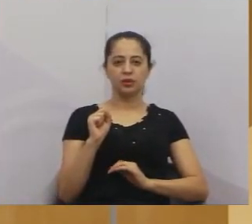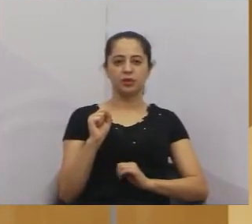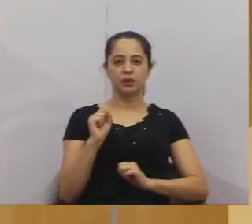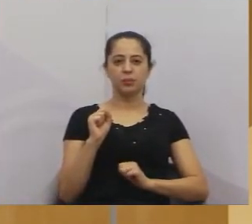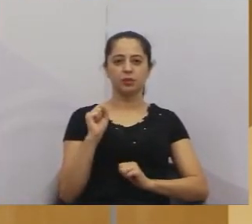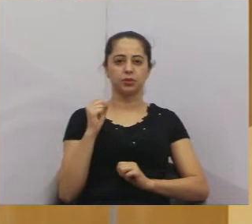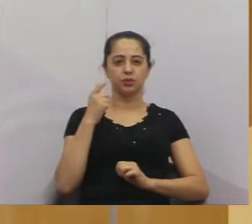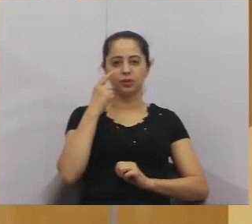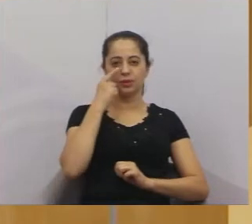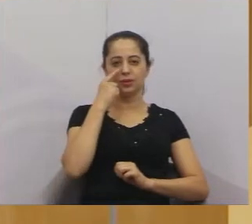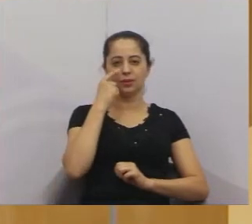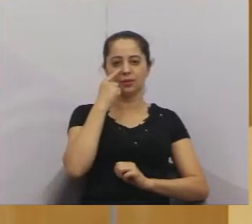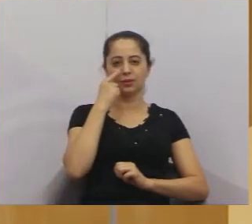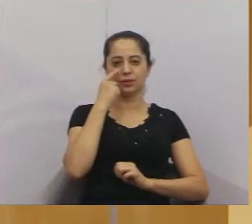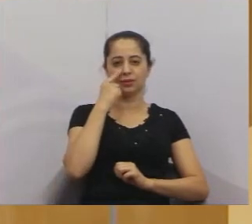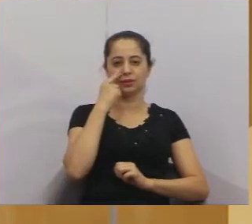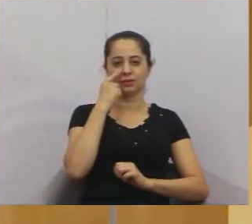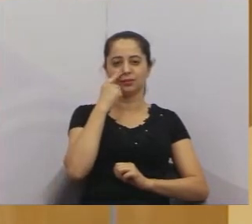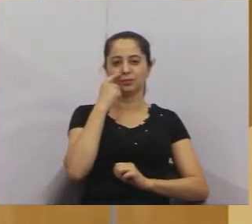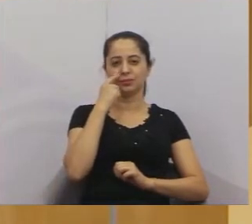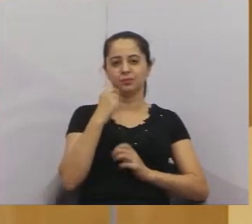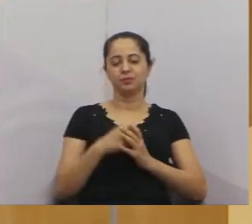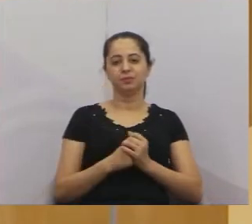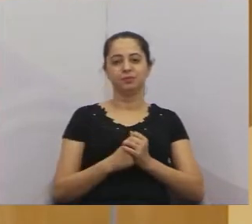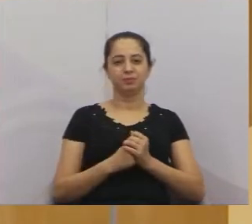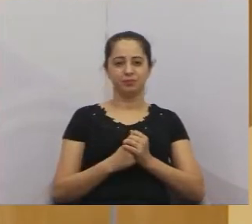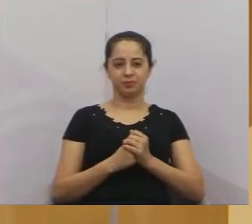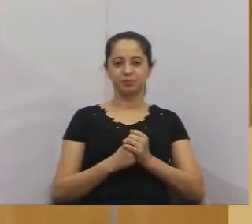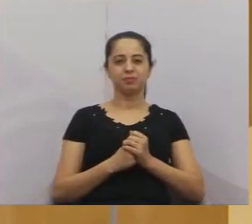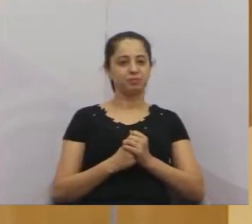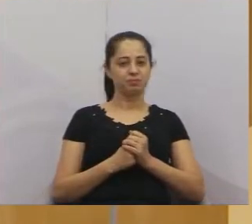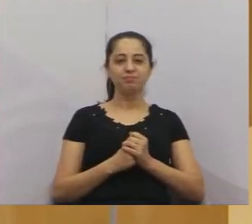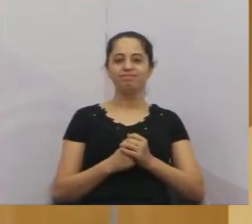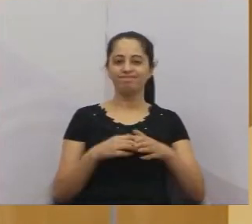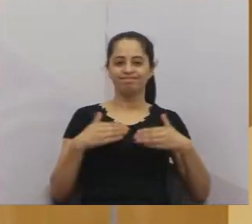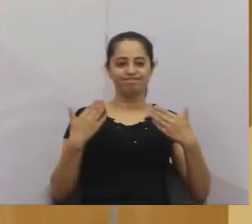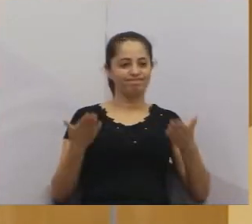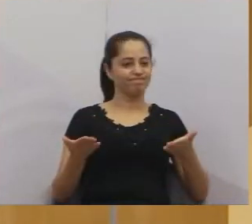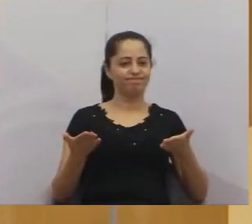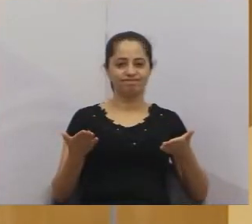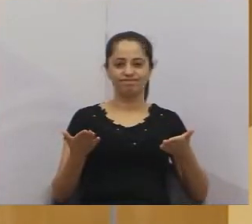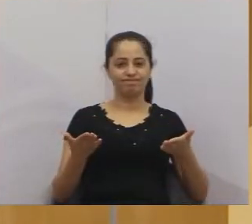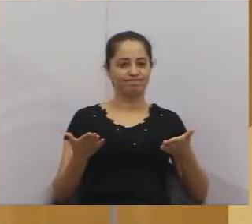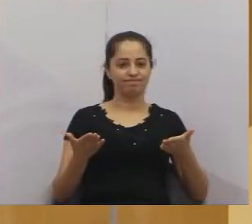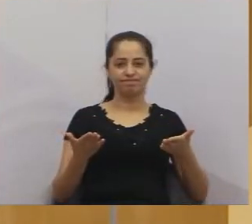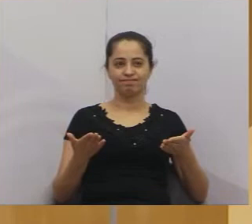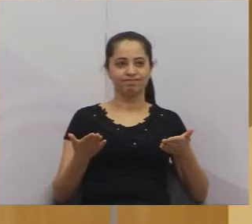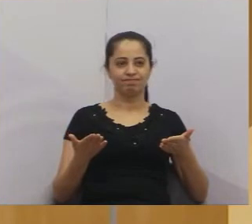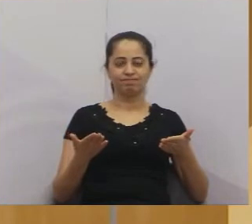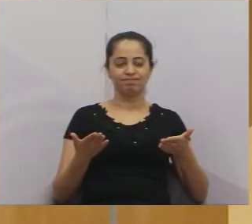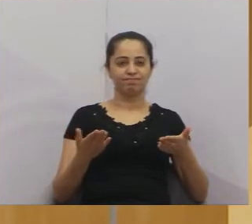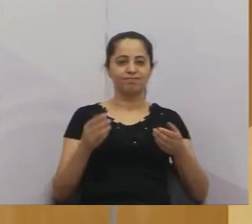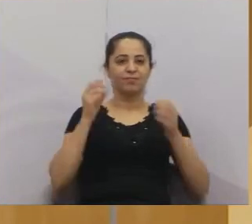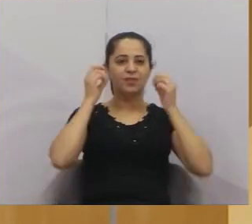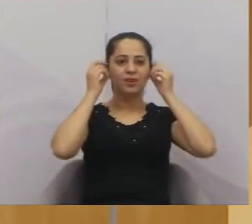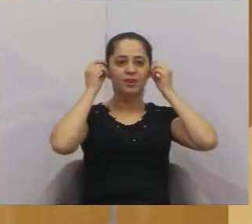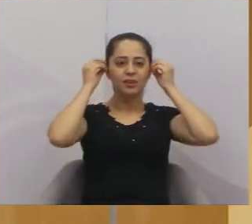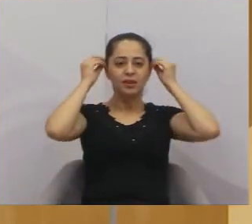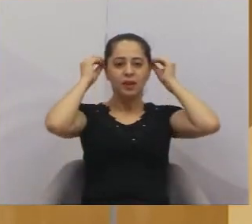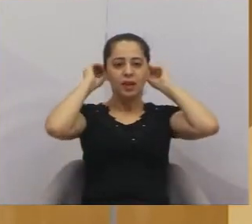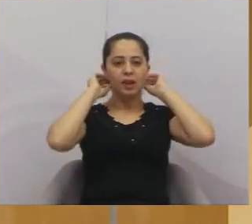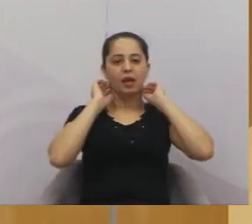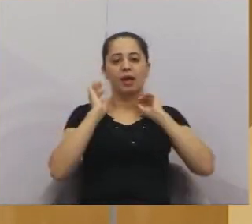uma reação, e aqui a gente não pode estender isso para toda a população, porque eu acredito que seja uma